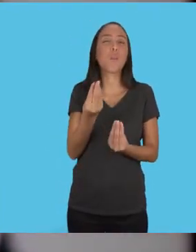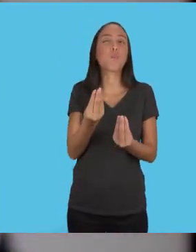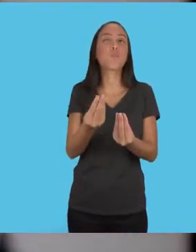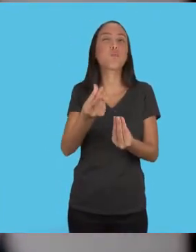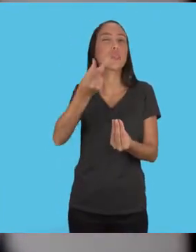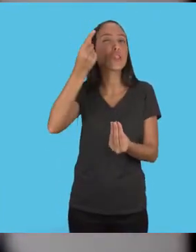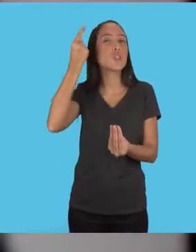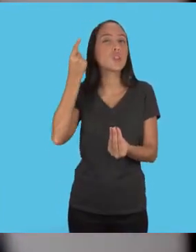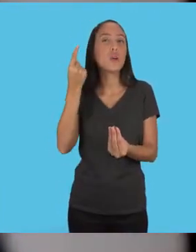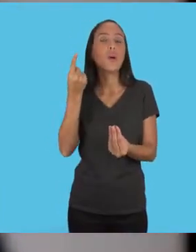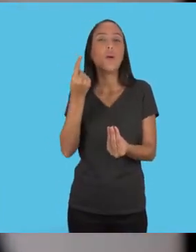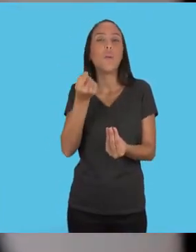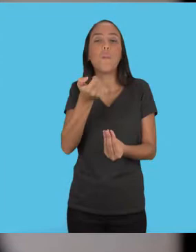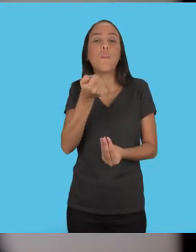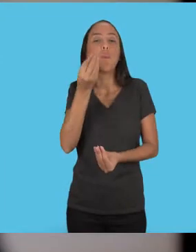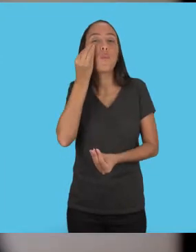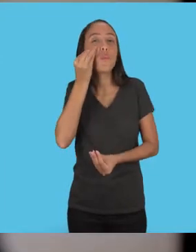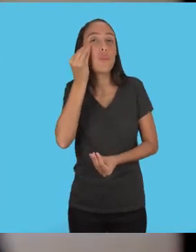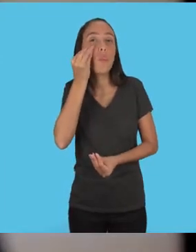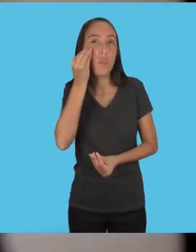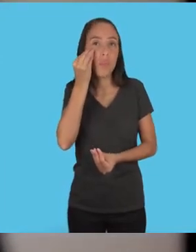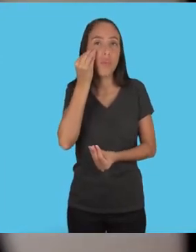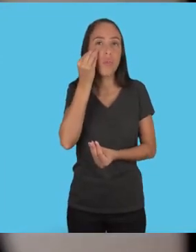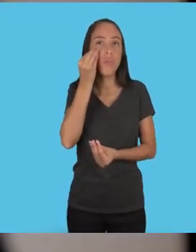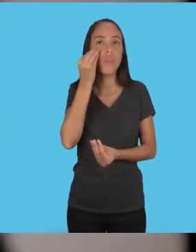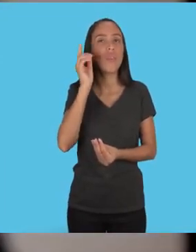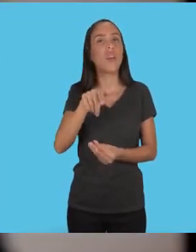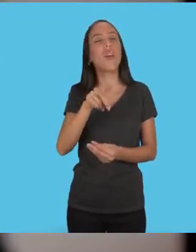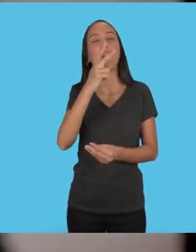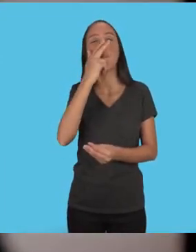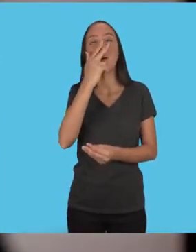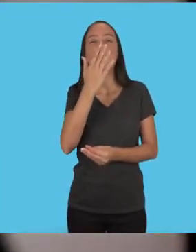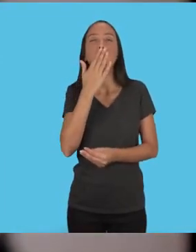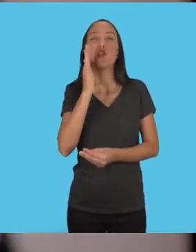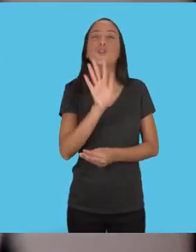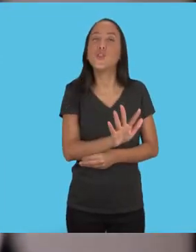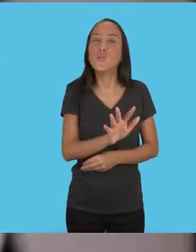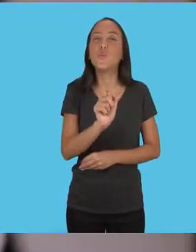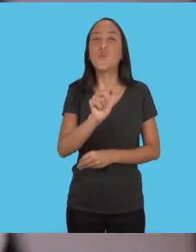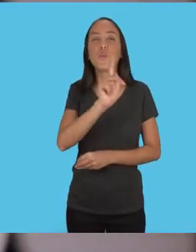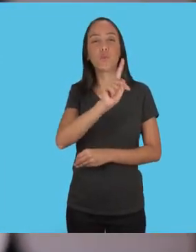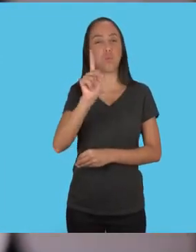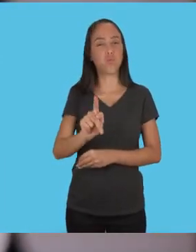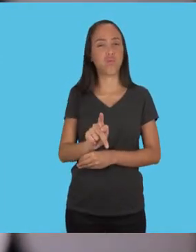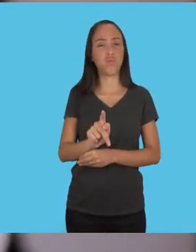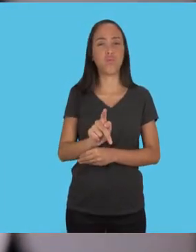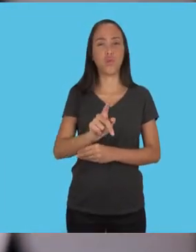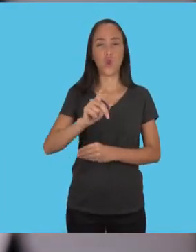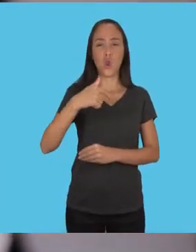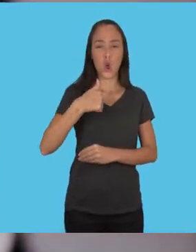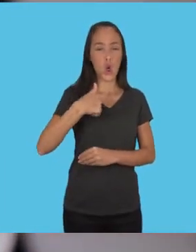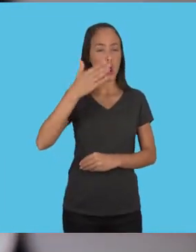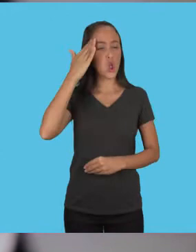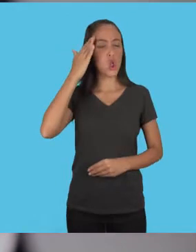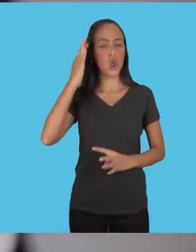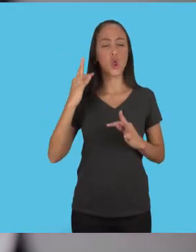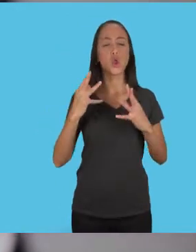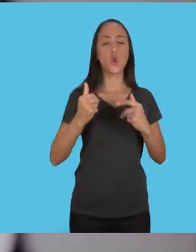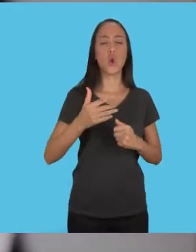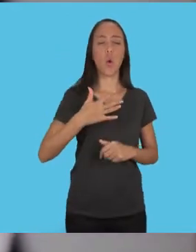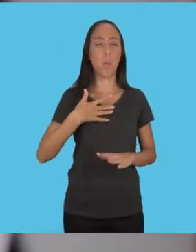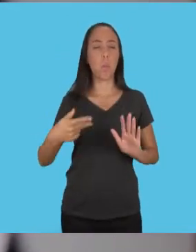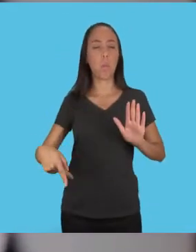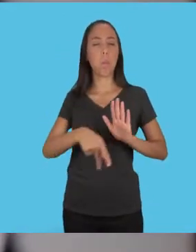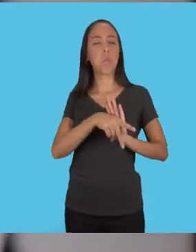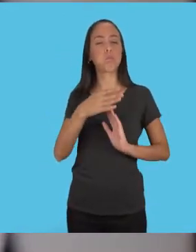erudito e pouco experimental. Era aquele estilo do professor catedrático que era dono da verdade, né,